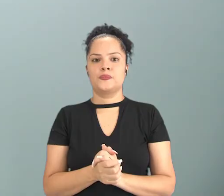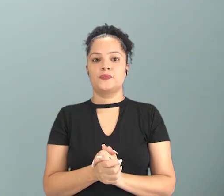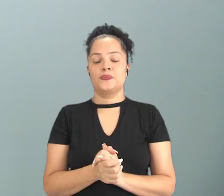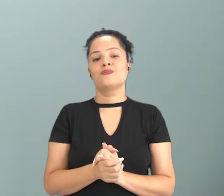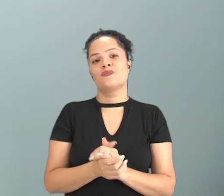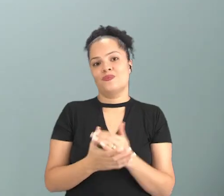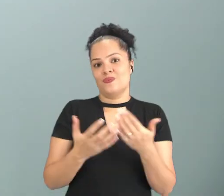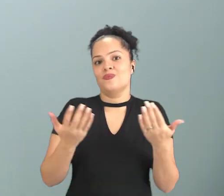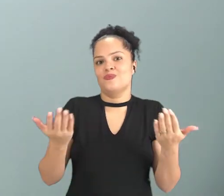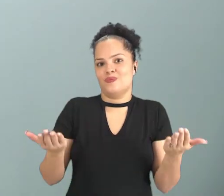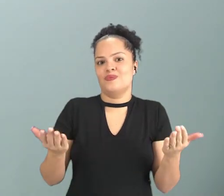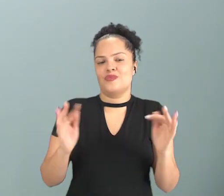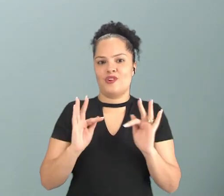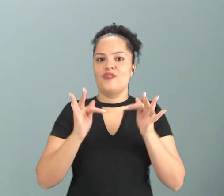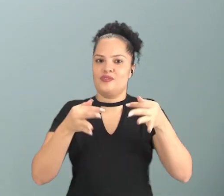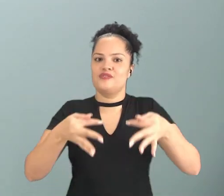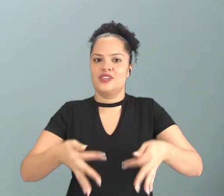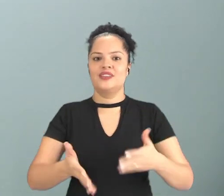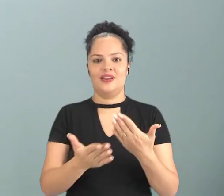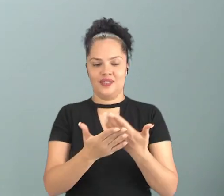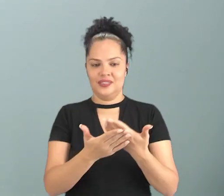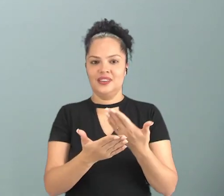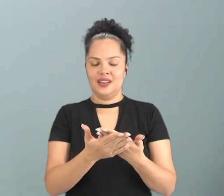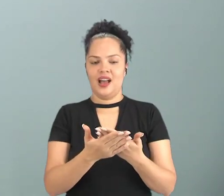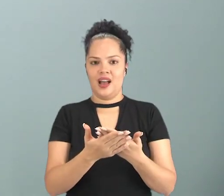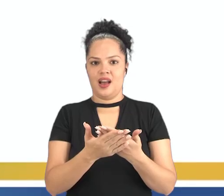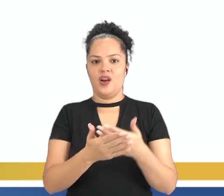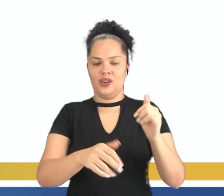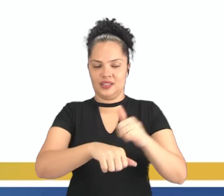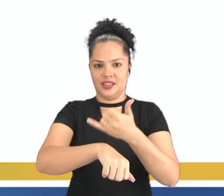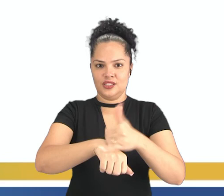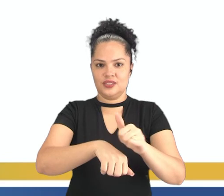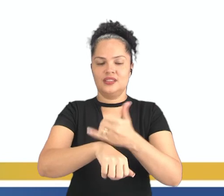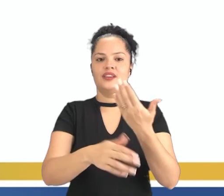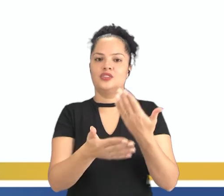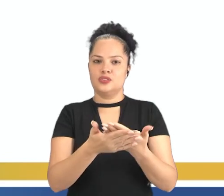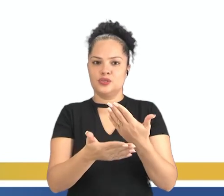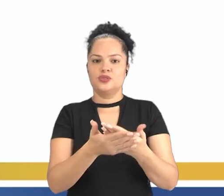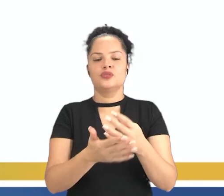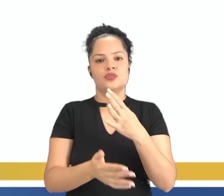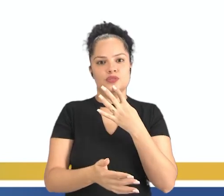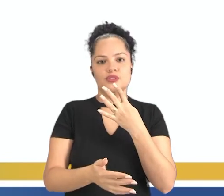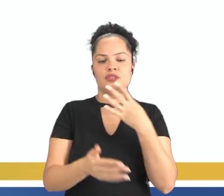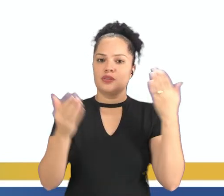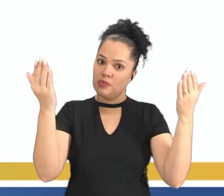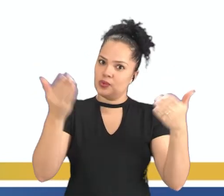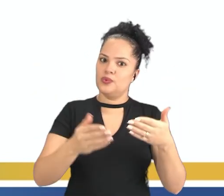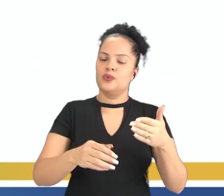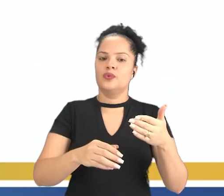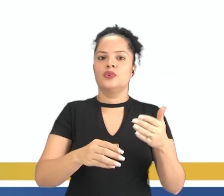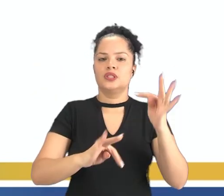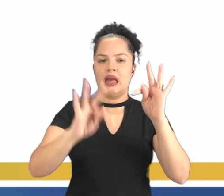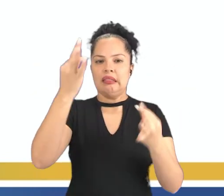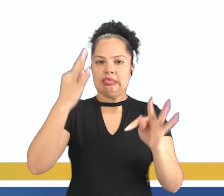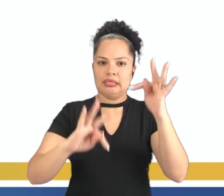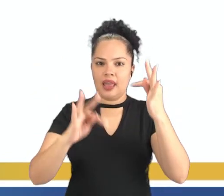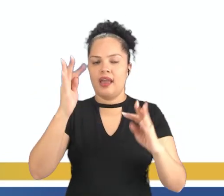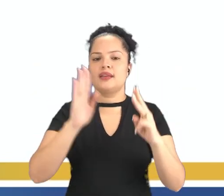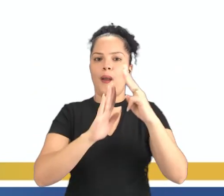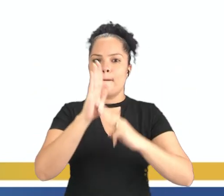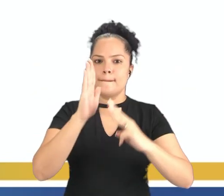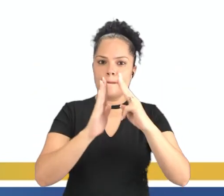Então, gente, estamos agora nas nossas considerações finais. As estratégias de estudo que conhecemos hoje são técnicas ou métodos